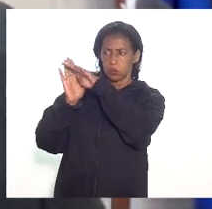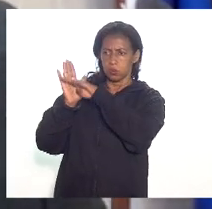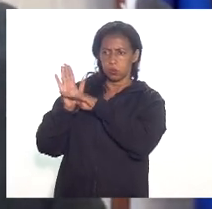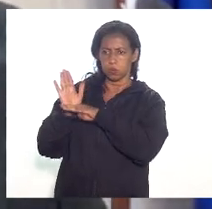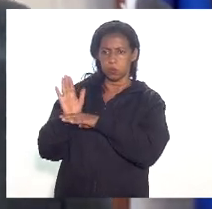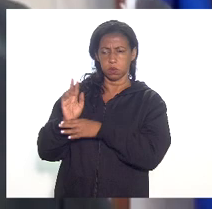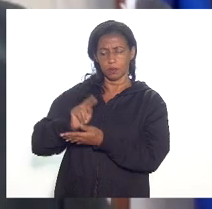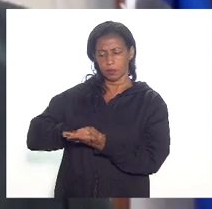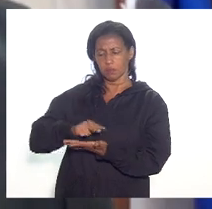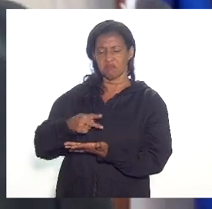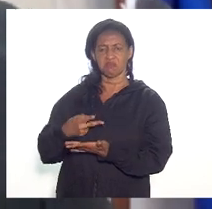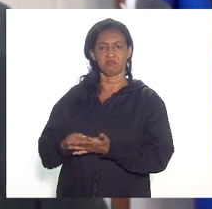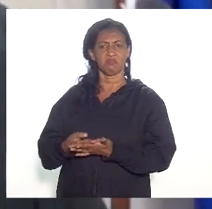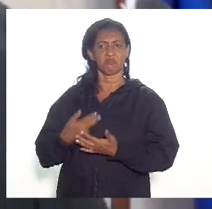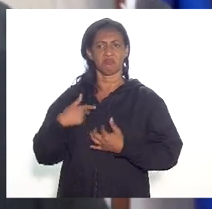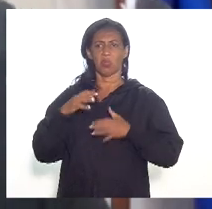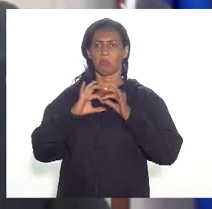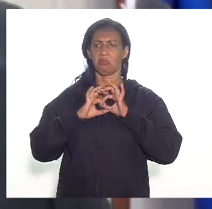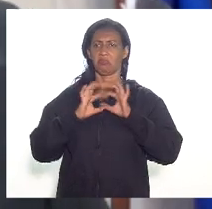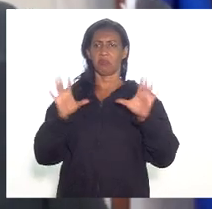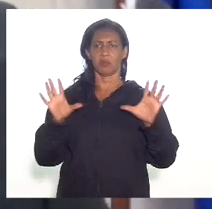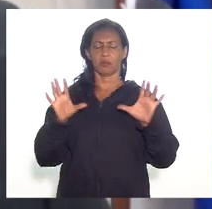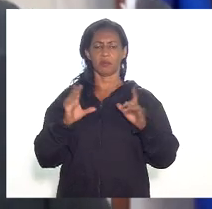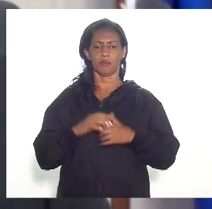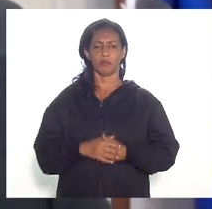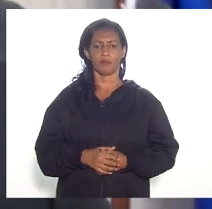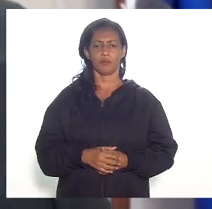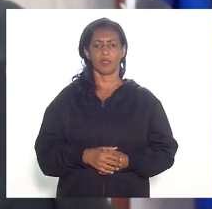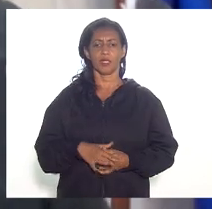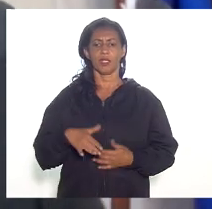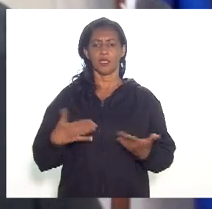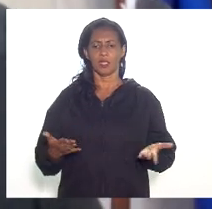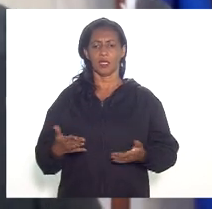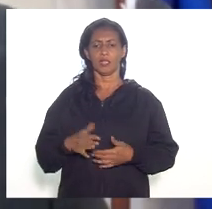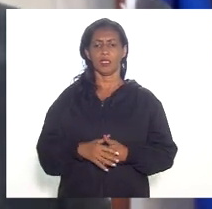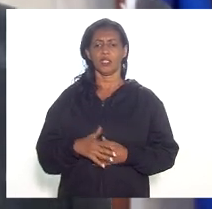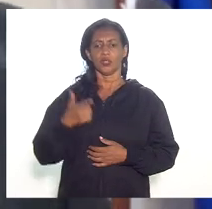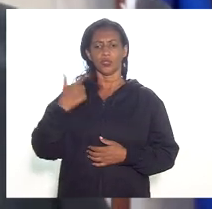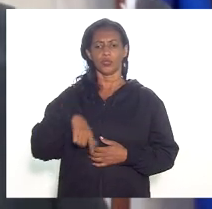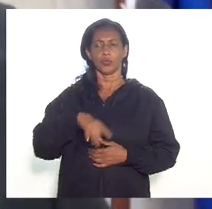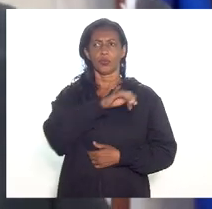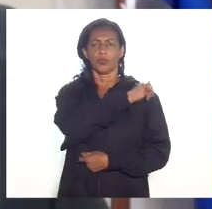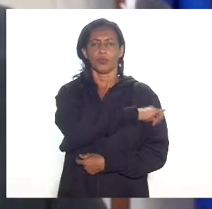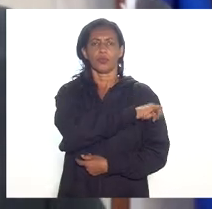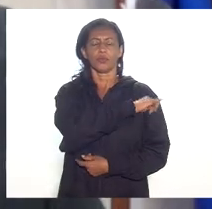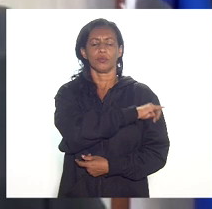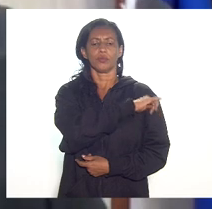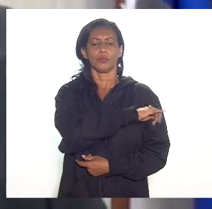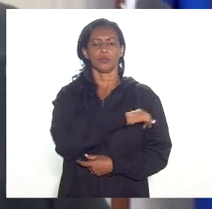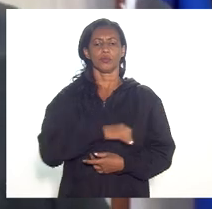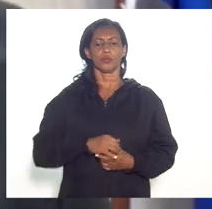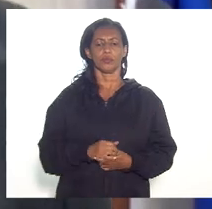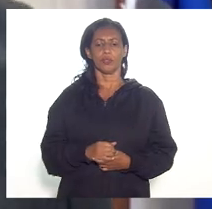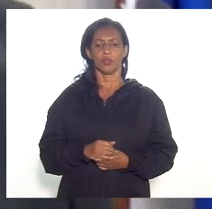que bem entenderem e aí mais uma vez o Rio de Janeiro vai